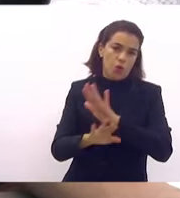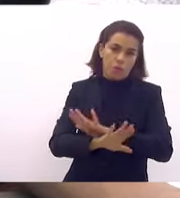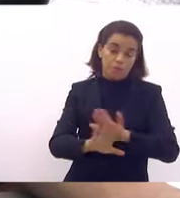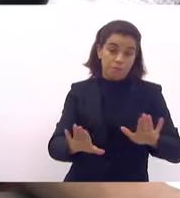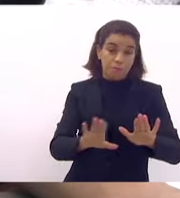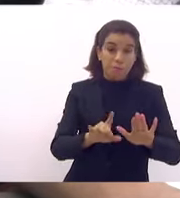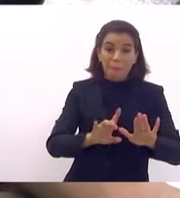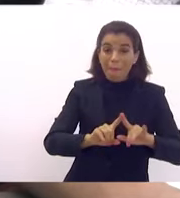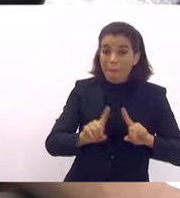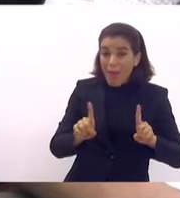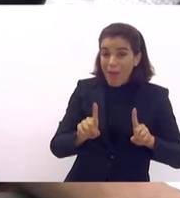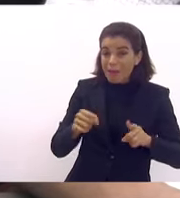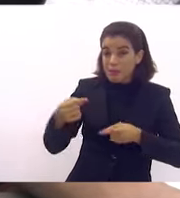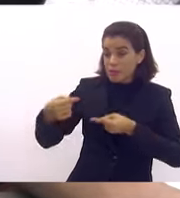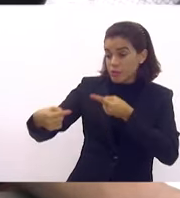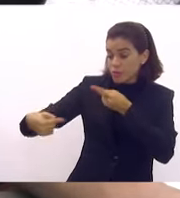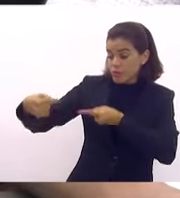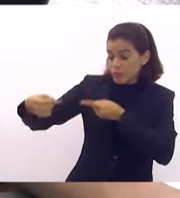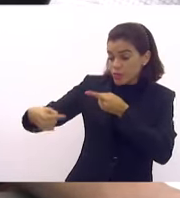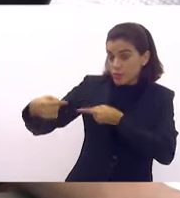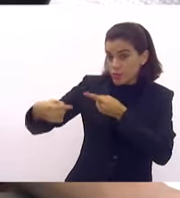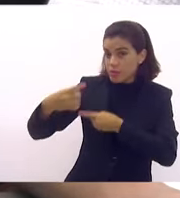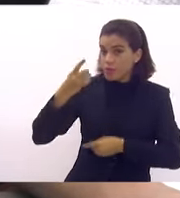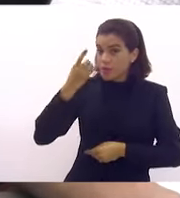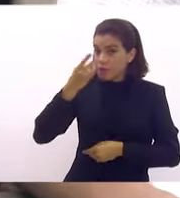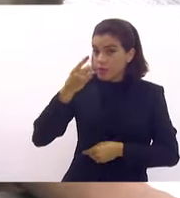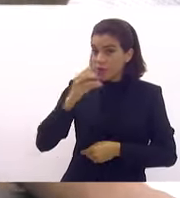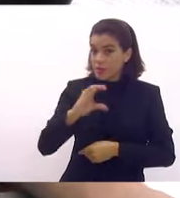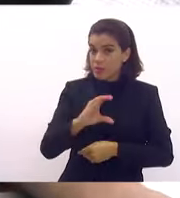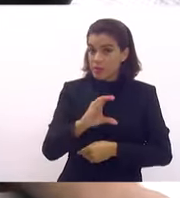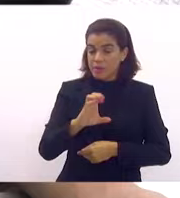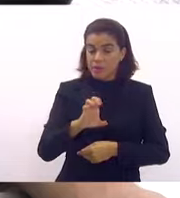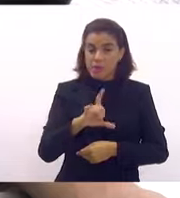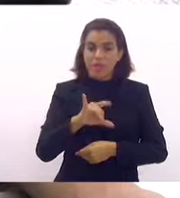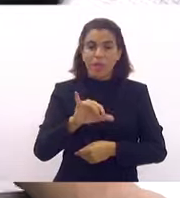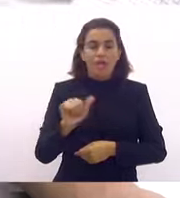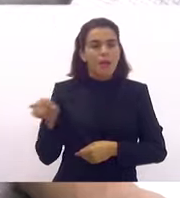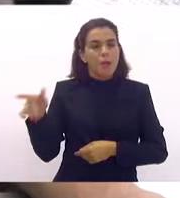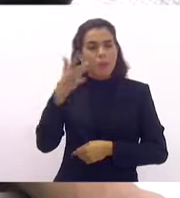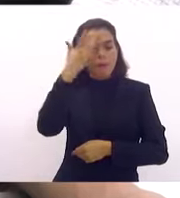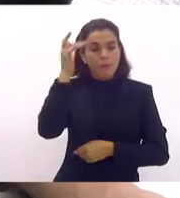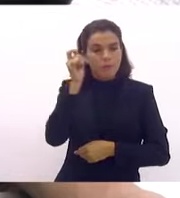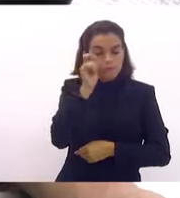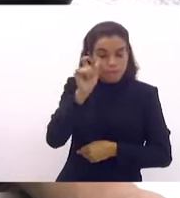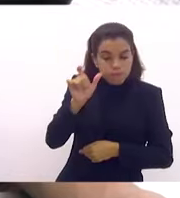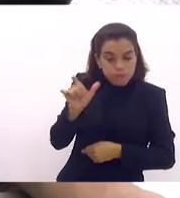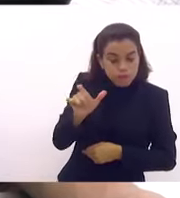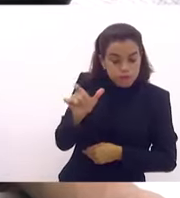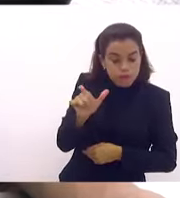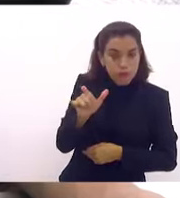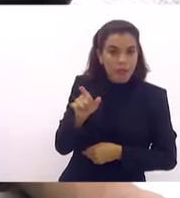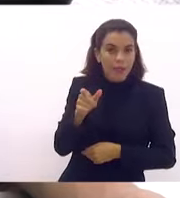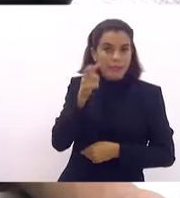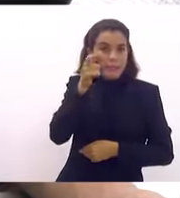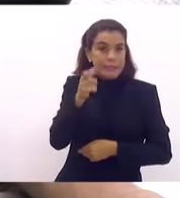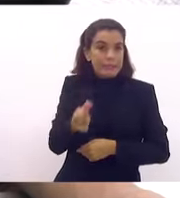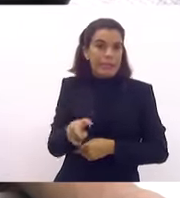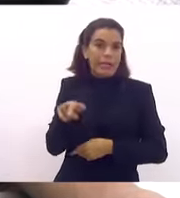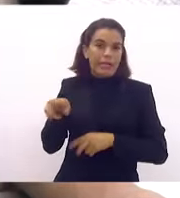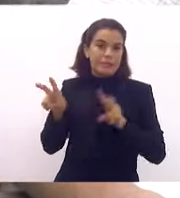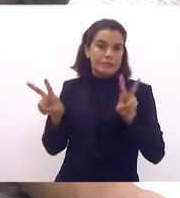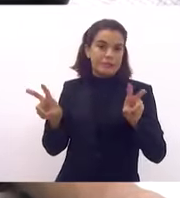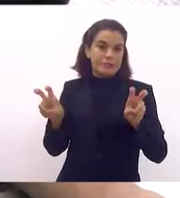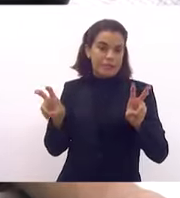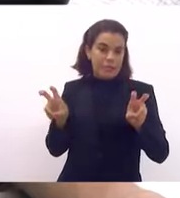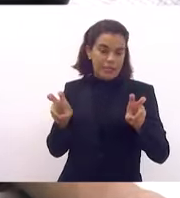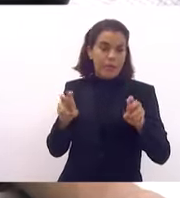Mas discutindo com a deputada Célia Jordão, que é uma pessoa atenta, interessante, interessada nesse assunto,